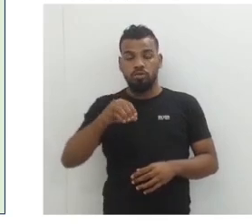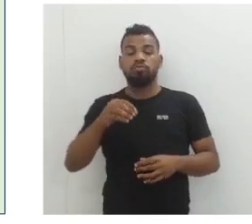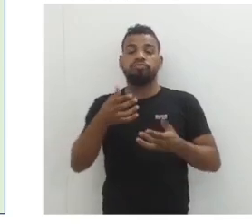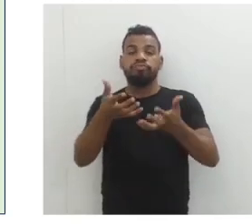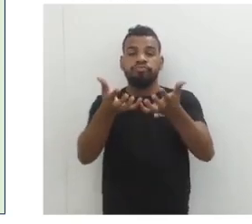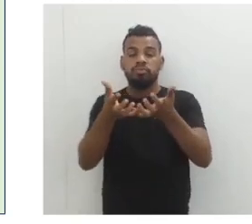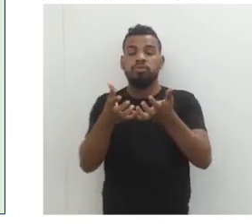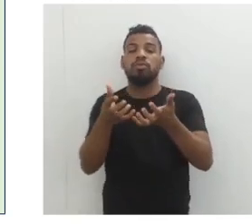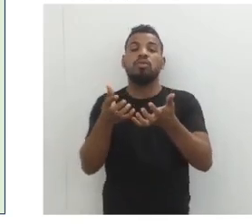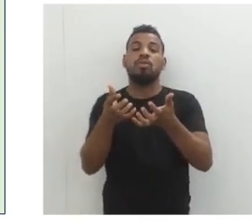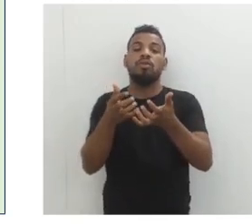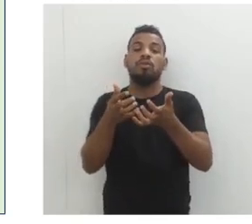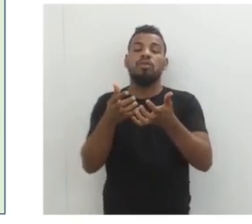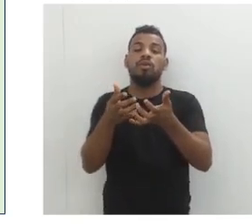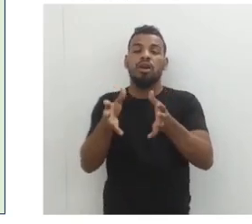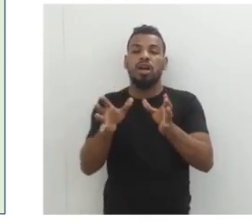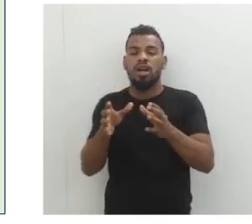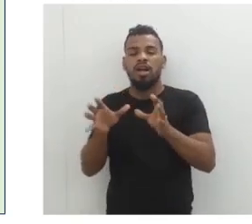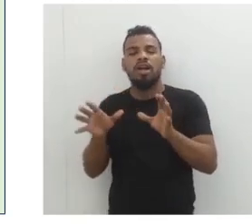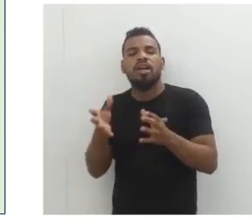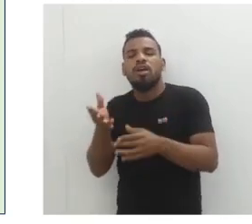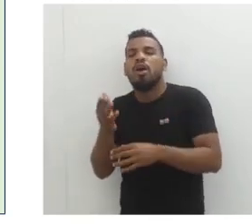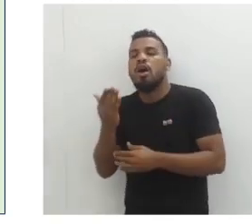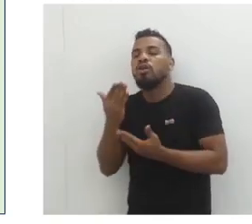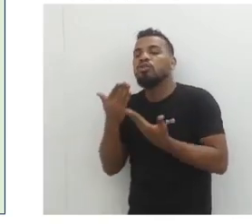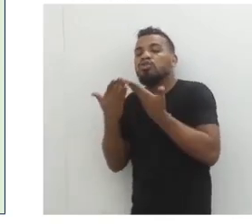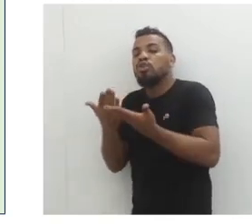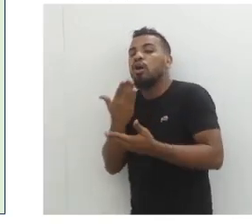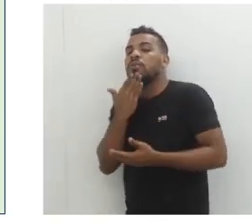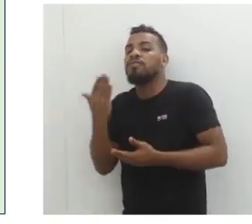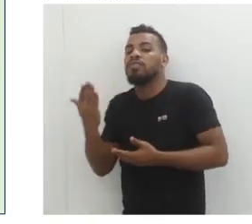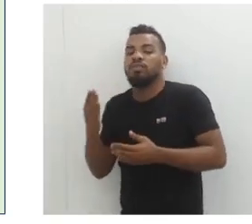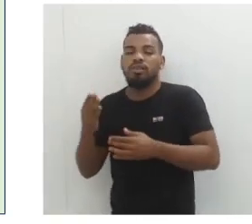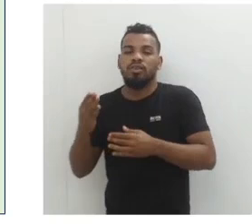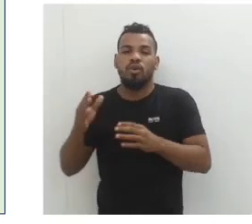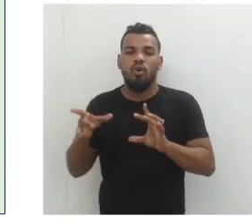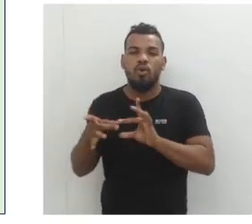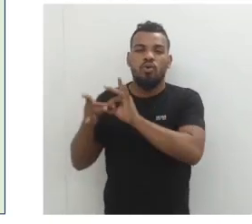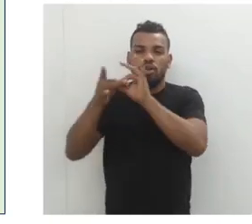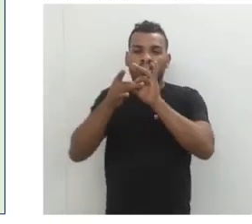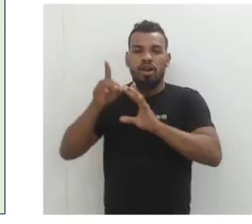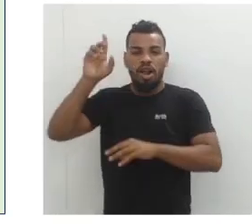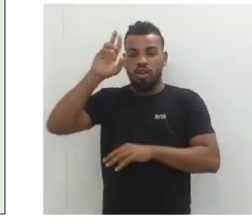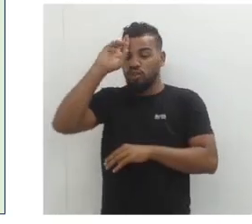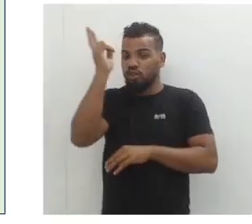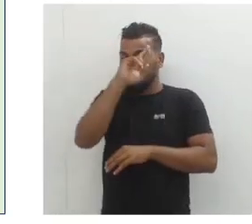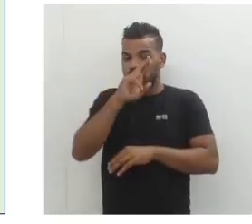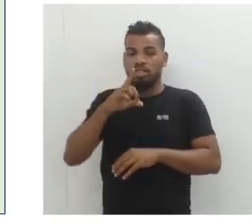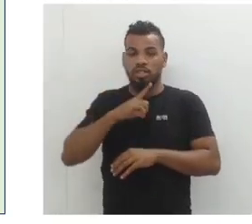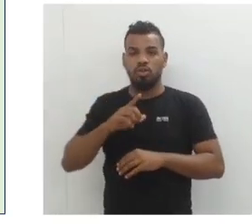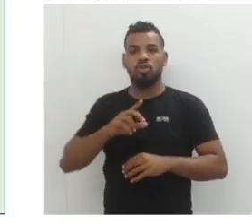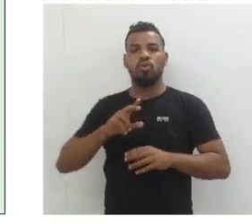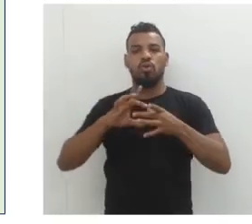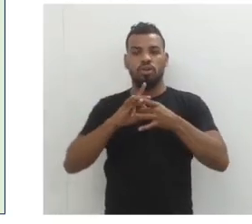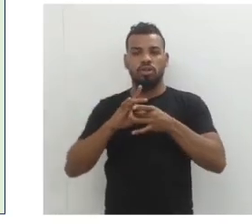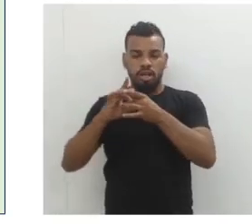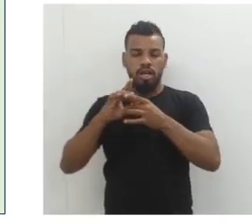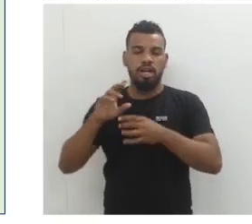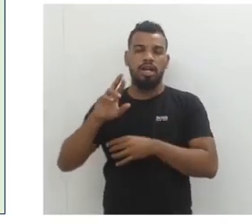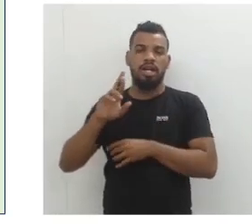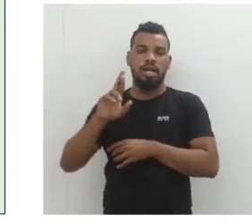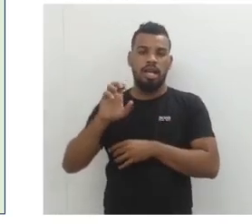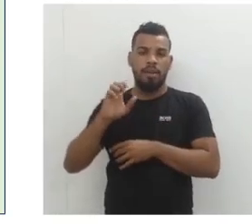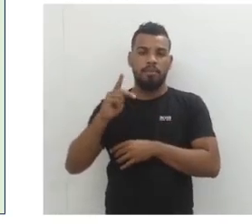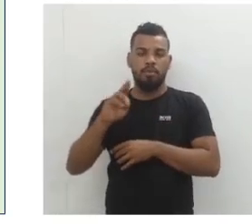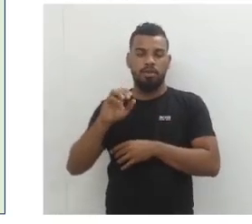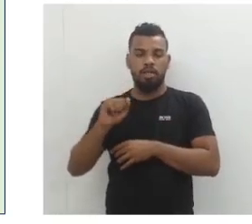pela antiga União Soviética, União das Repúblicas Socialistas Soviéticas.